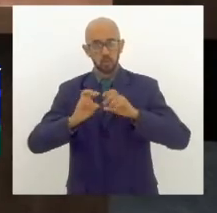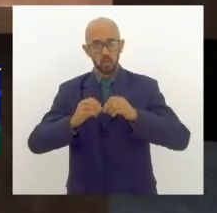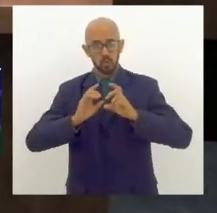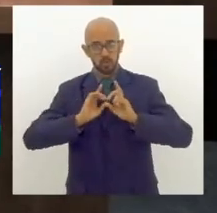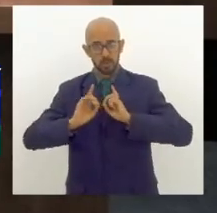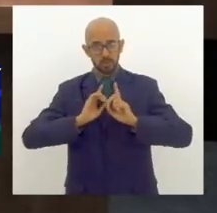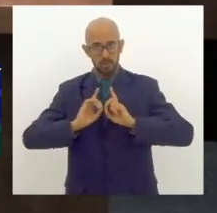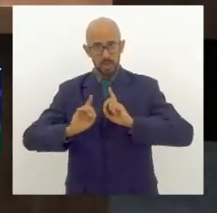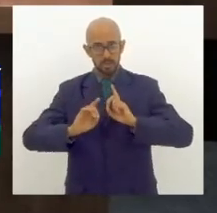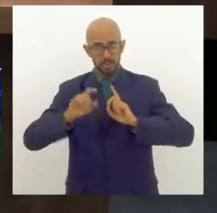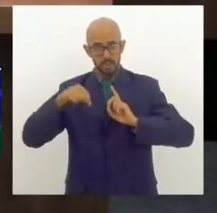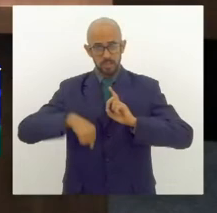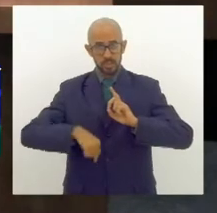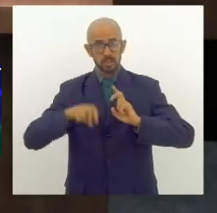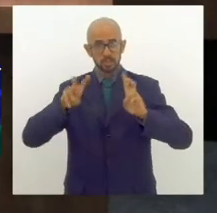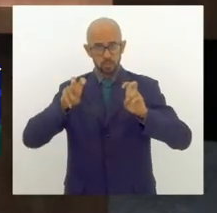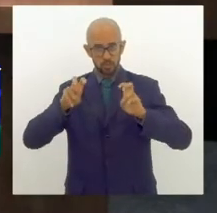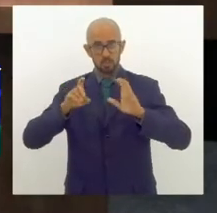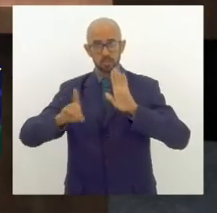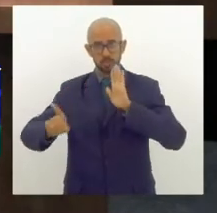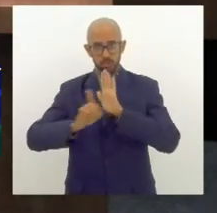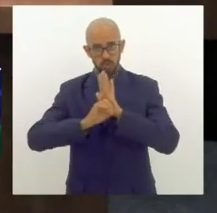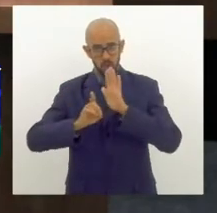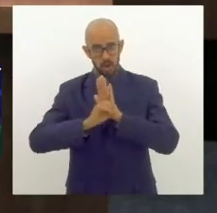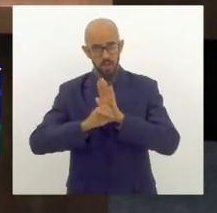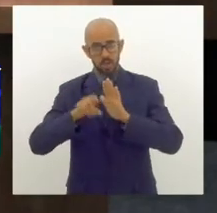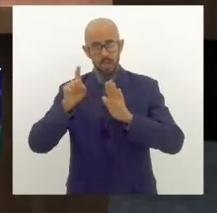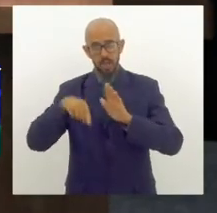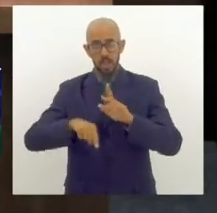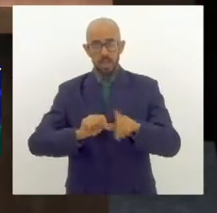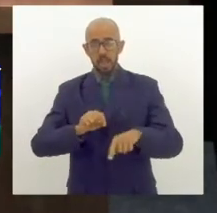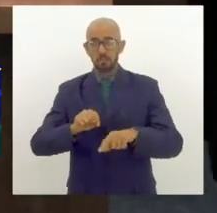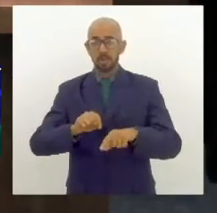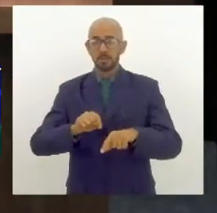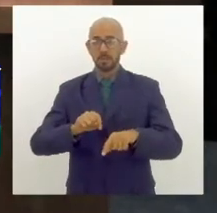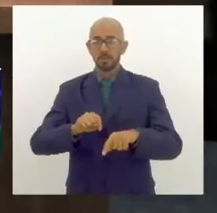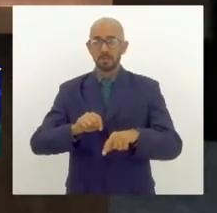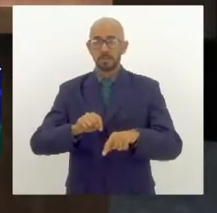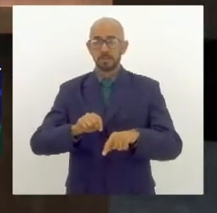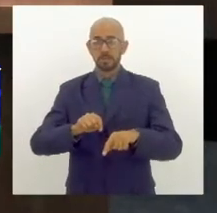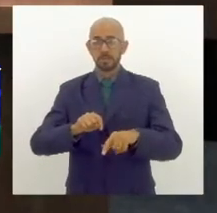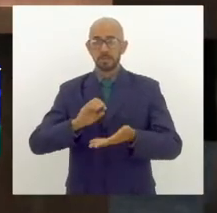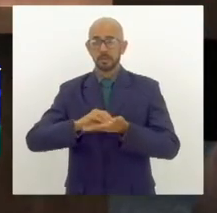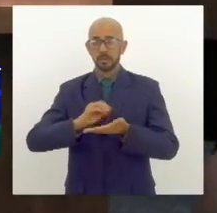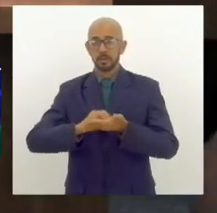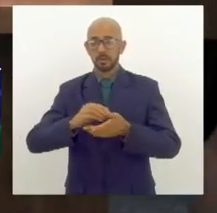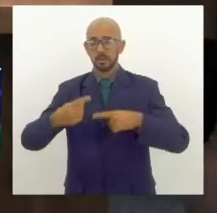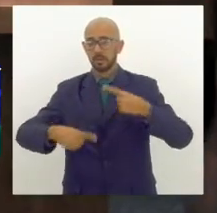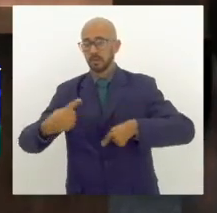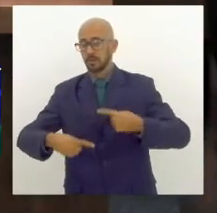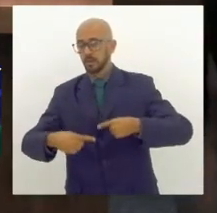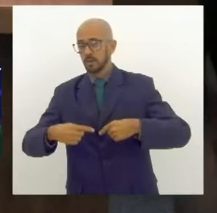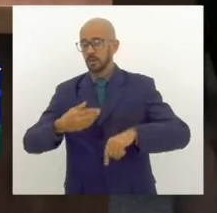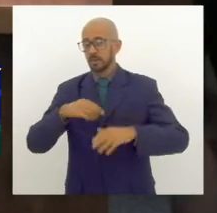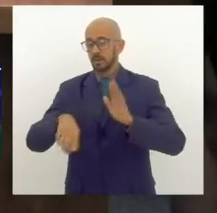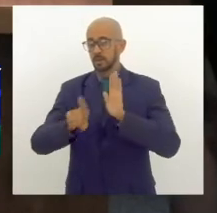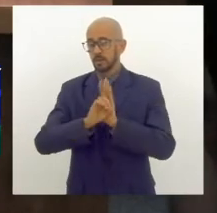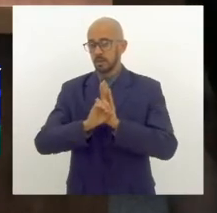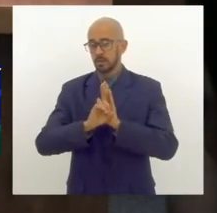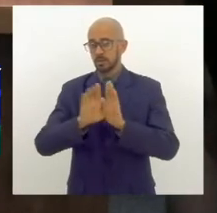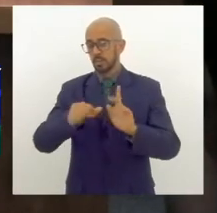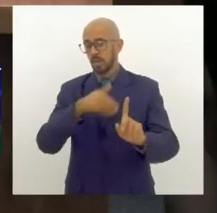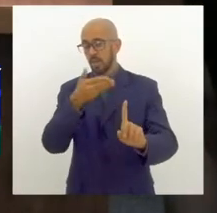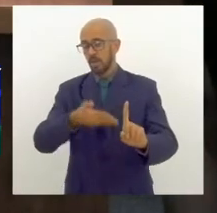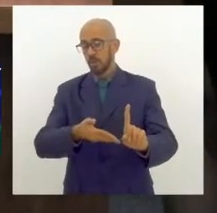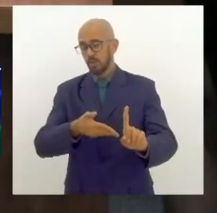com relação a drogas é, inclusive, falando da falta de uma política de drogas que reconheça a necessidade